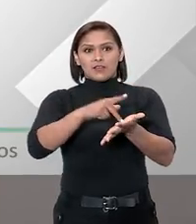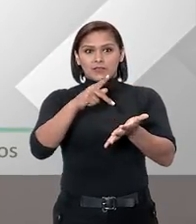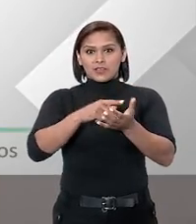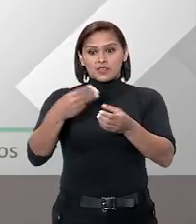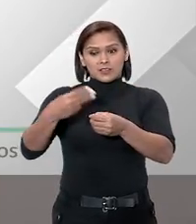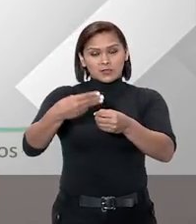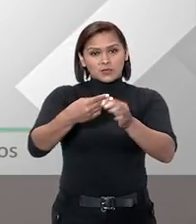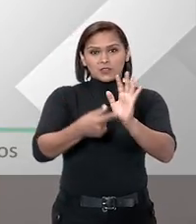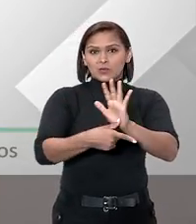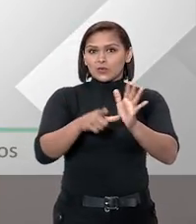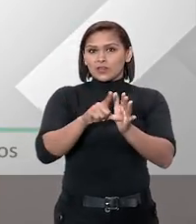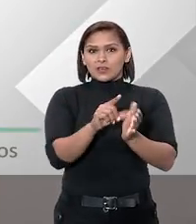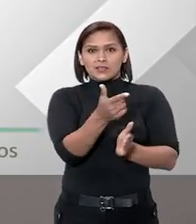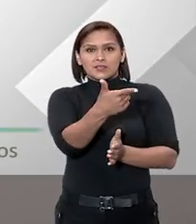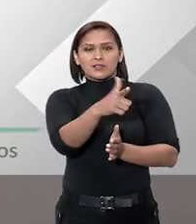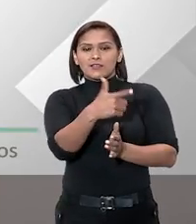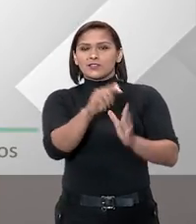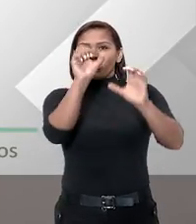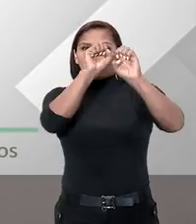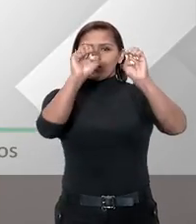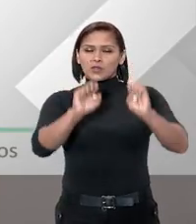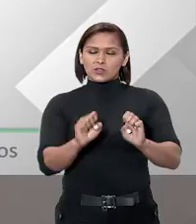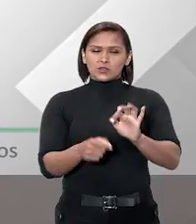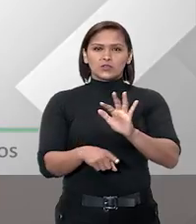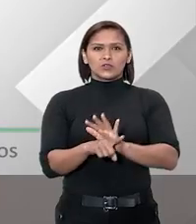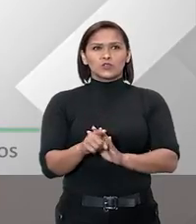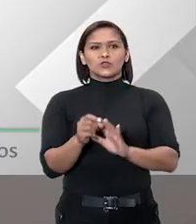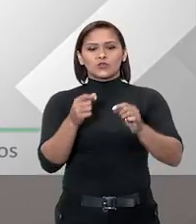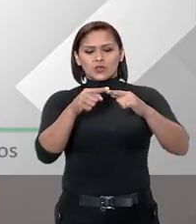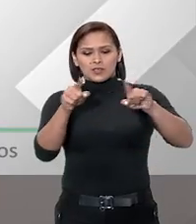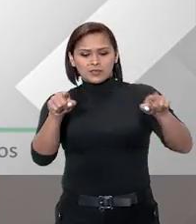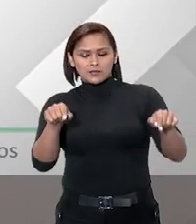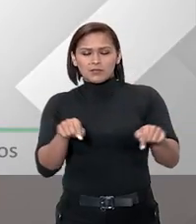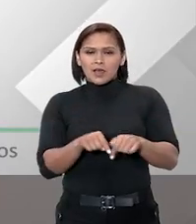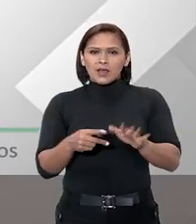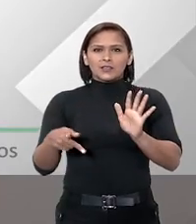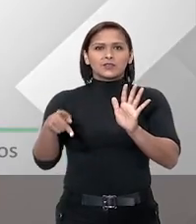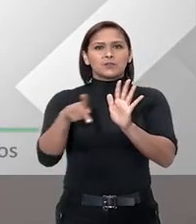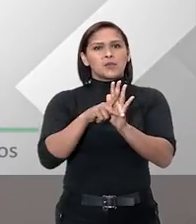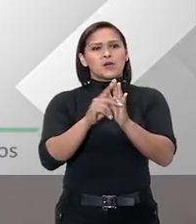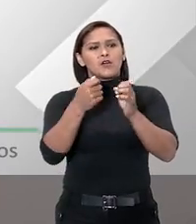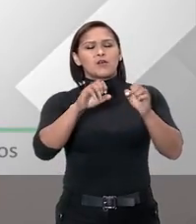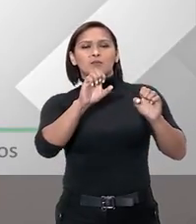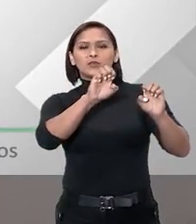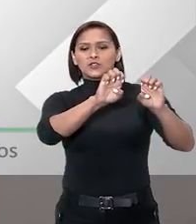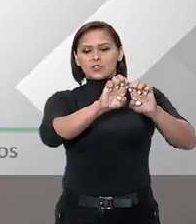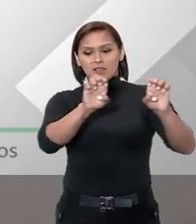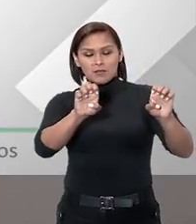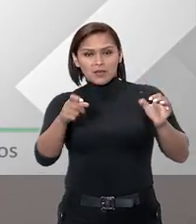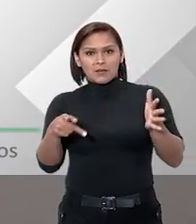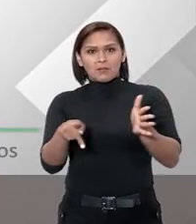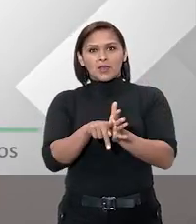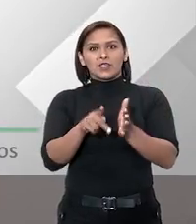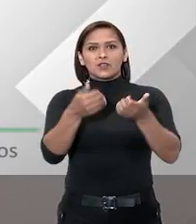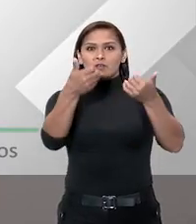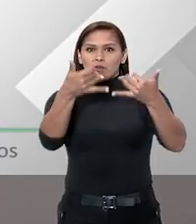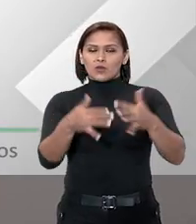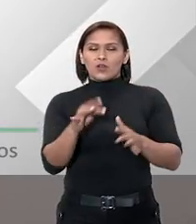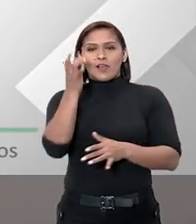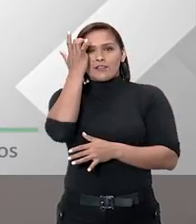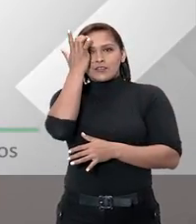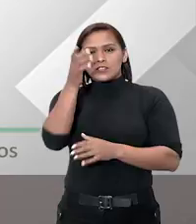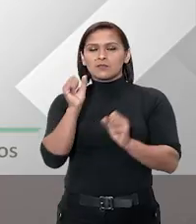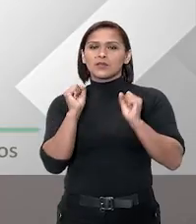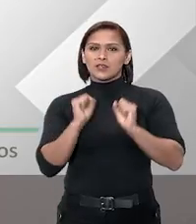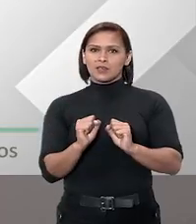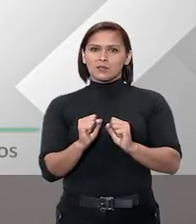realidade. O que antes havia uma estrutura toda de espaço físico, de equipamentos, hoje facilitou para que